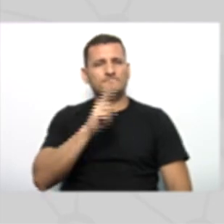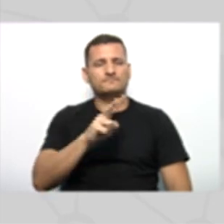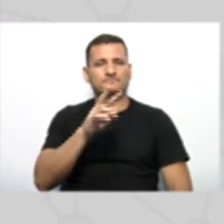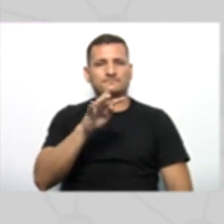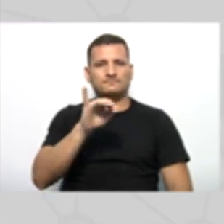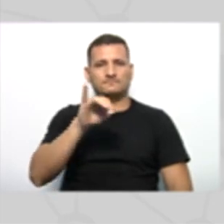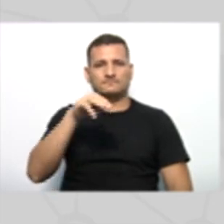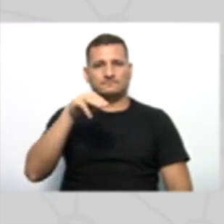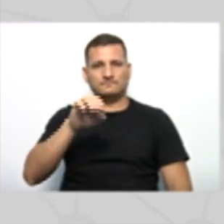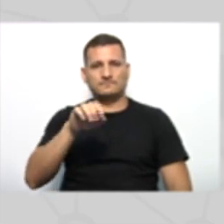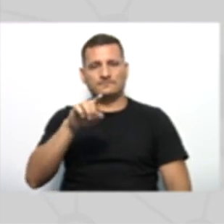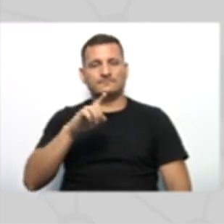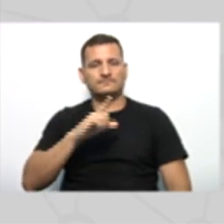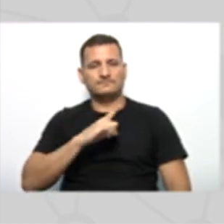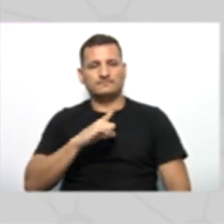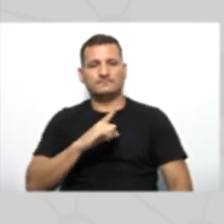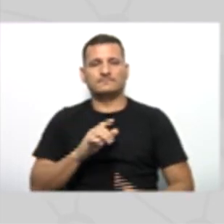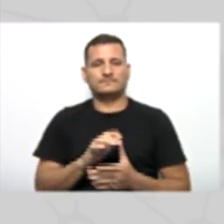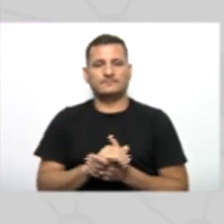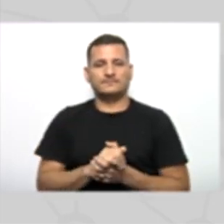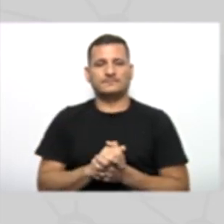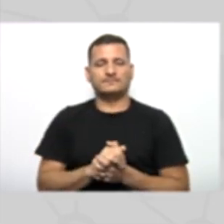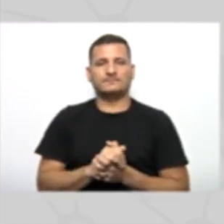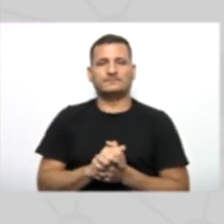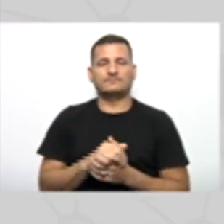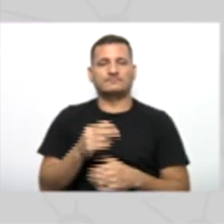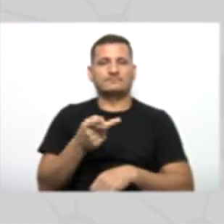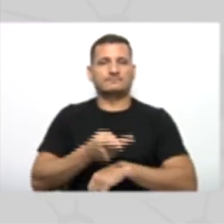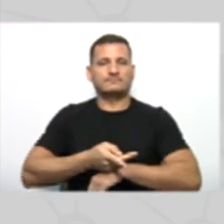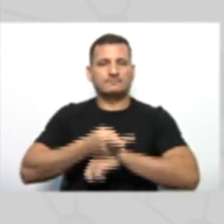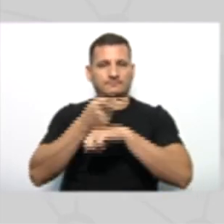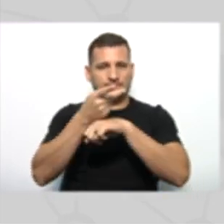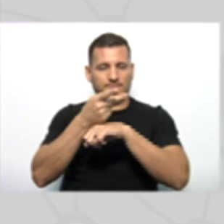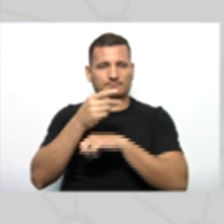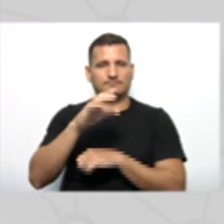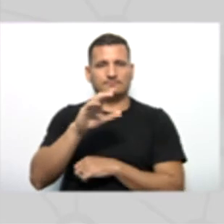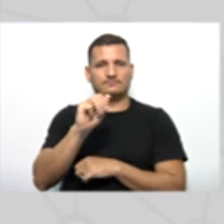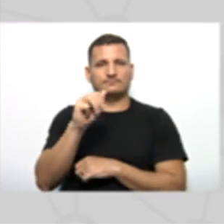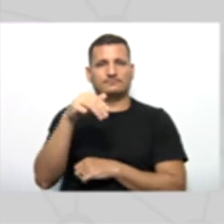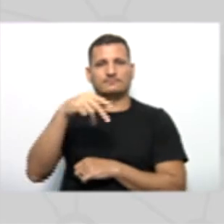vai jogar um campeonato,